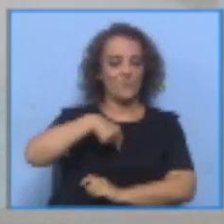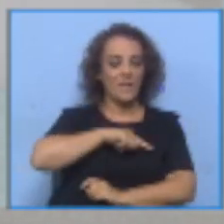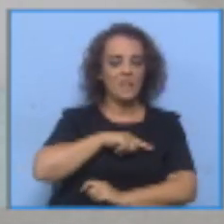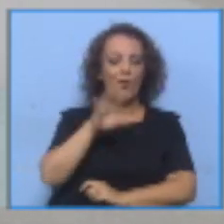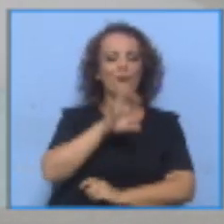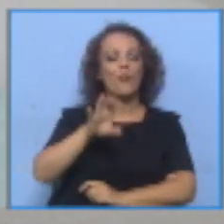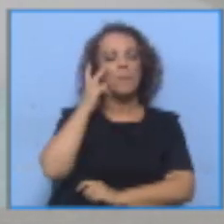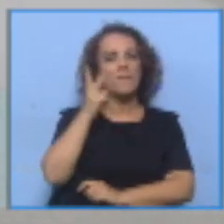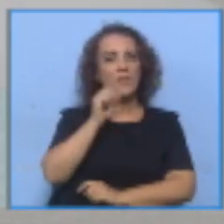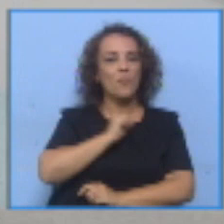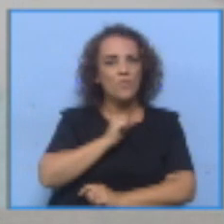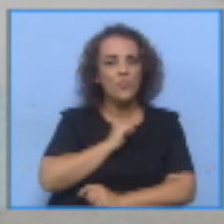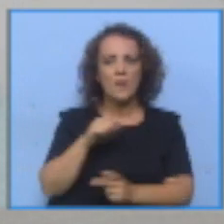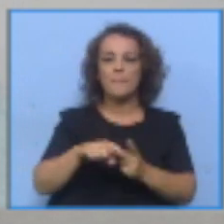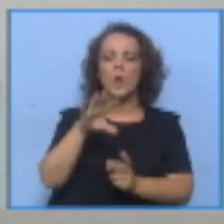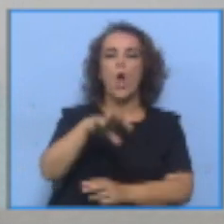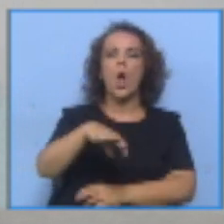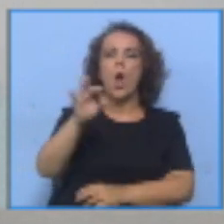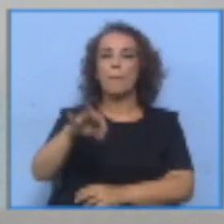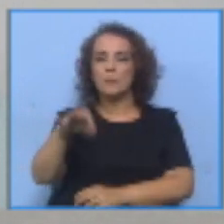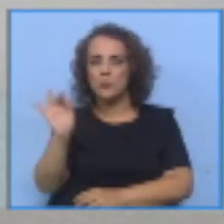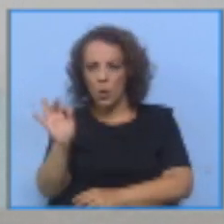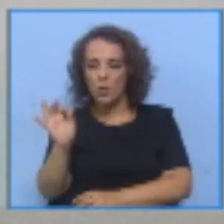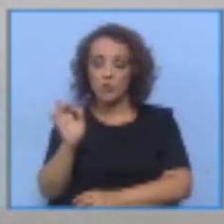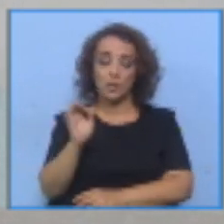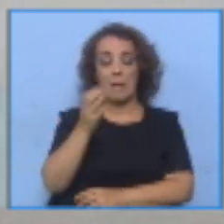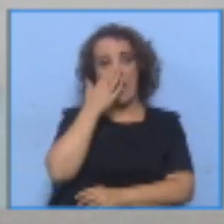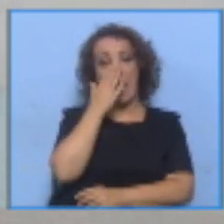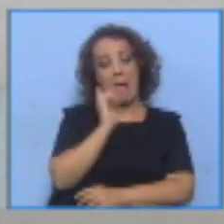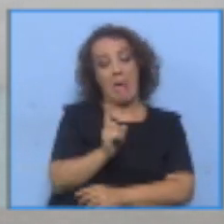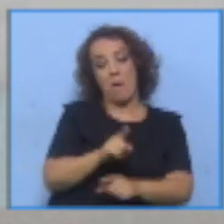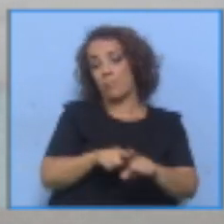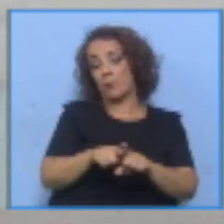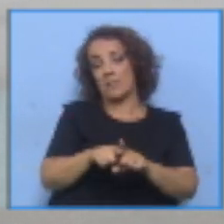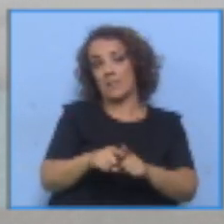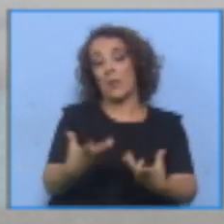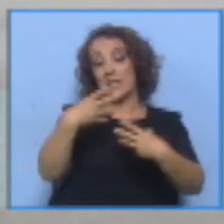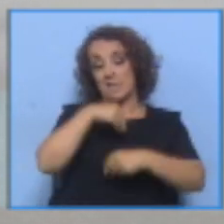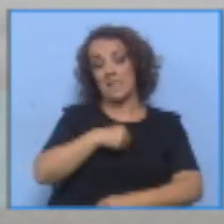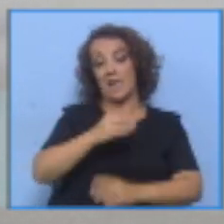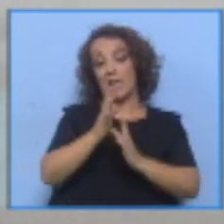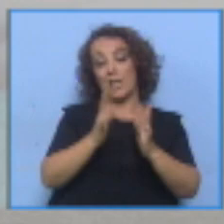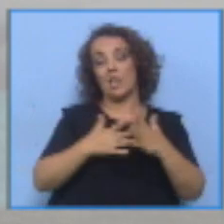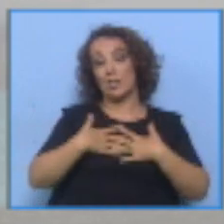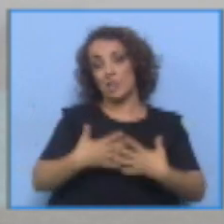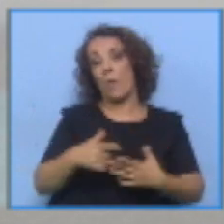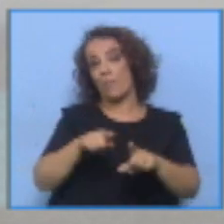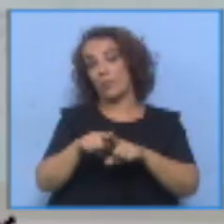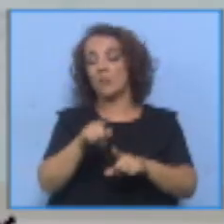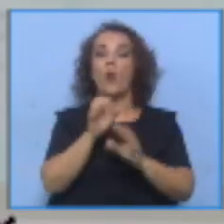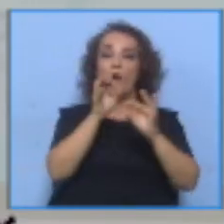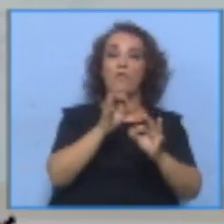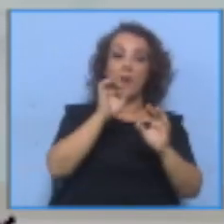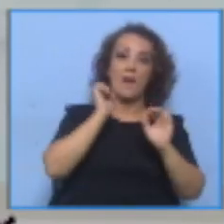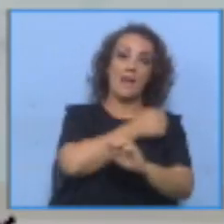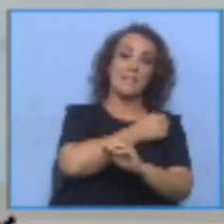de vida, das nossas opções, estamos também a fazer política. E nesse sentido, se é cristão, é ser político. Cuidar da casa comum e cuidar também da